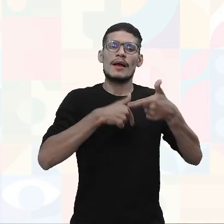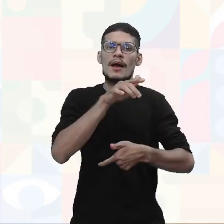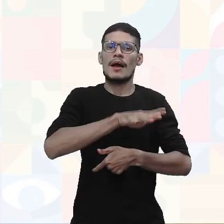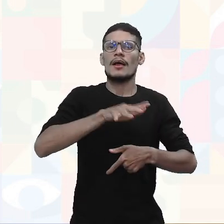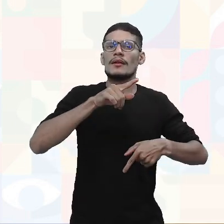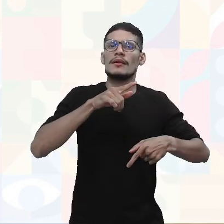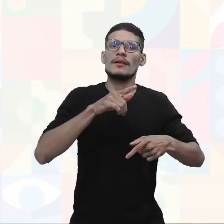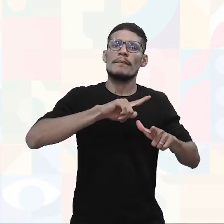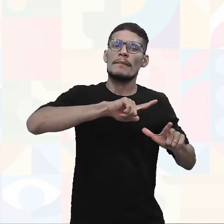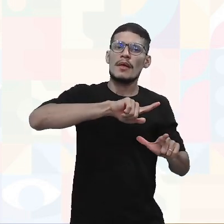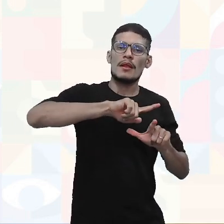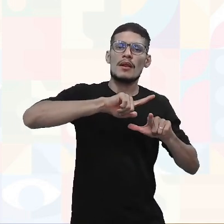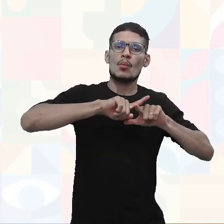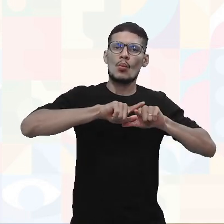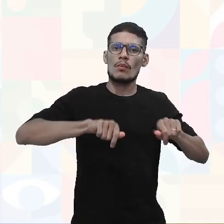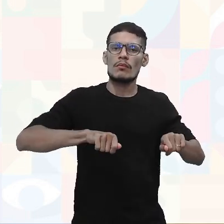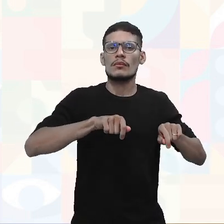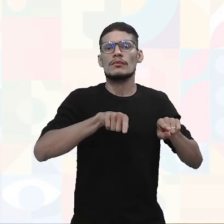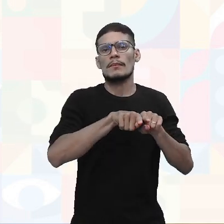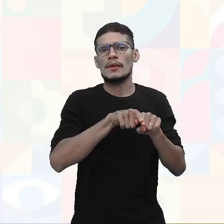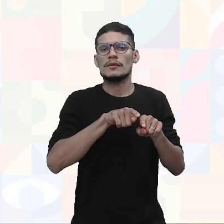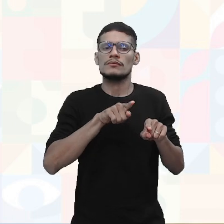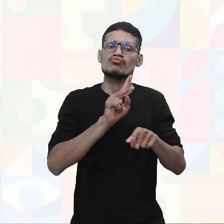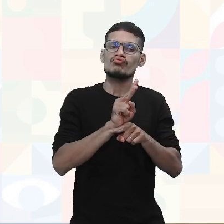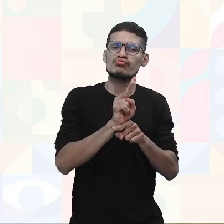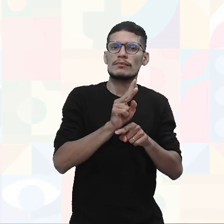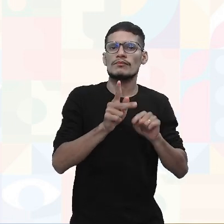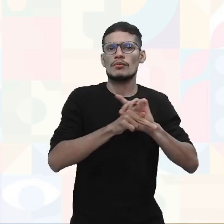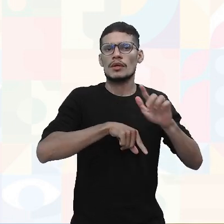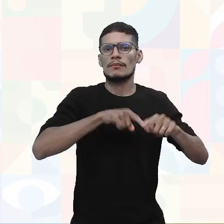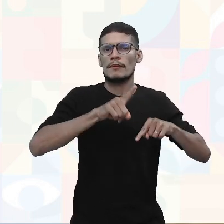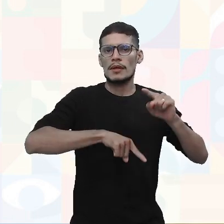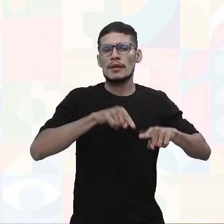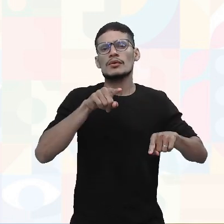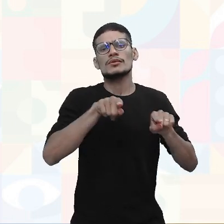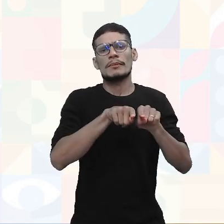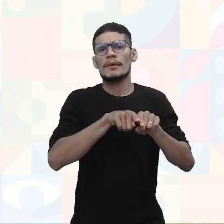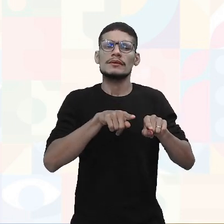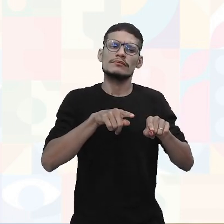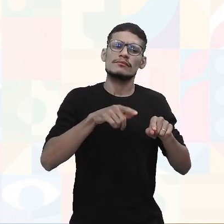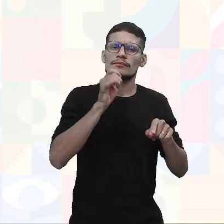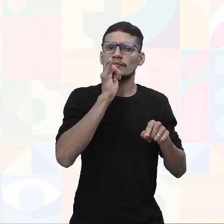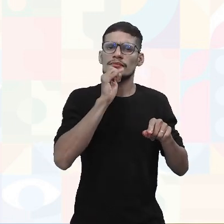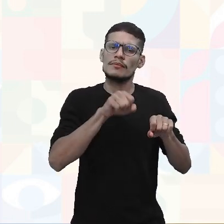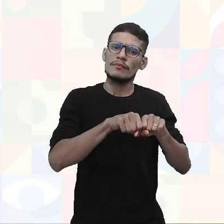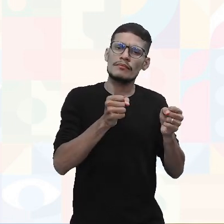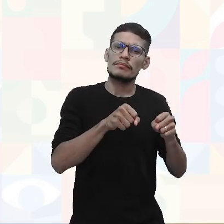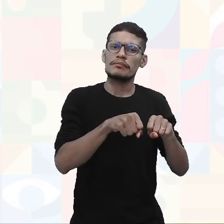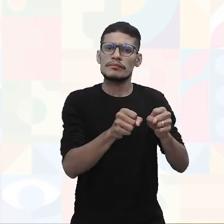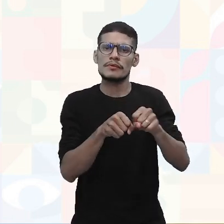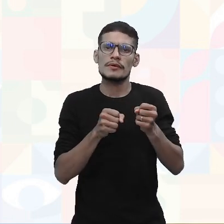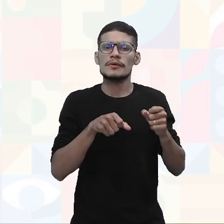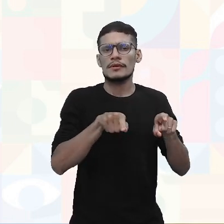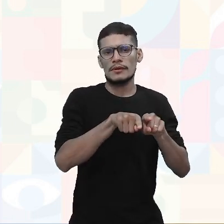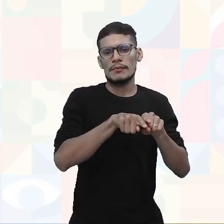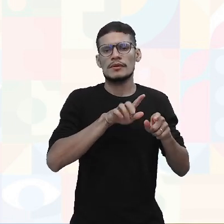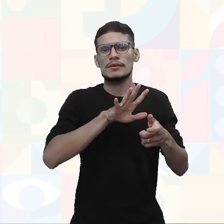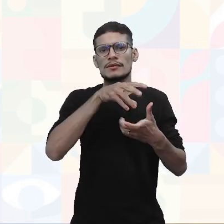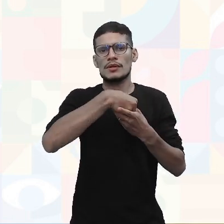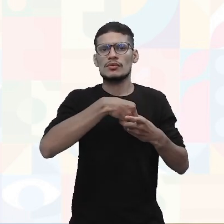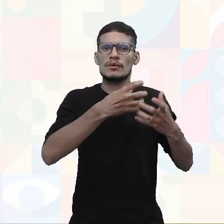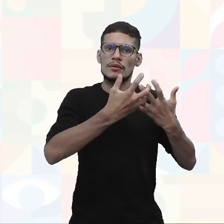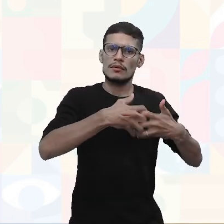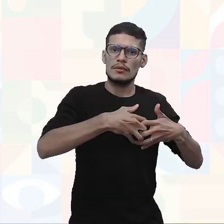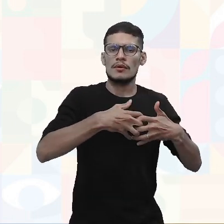na inspeção, desativação e desmonte de outras situações envolvendo máquinas e equipamentos também.